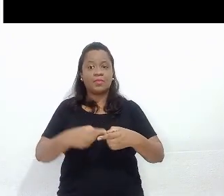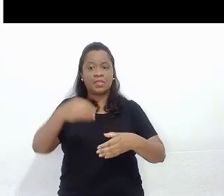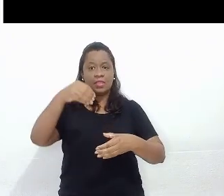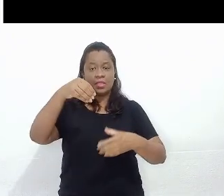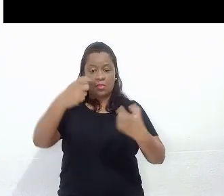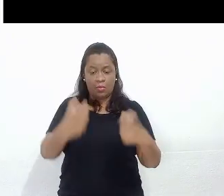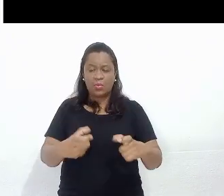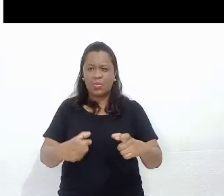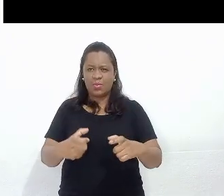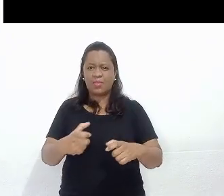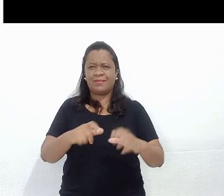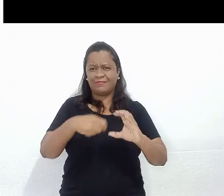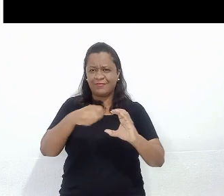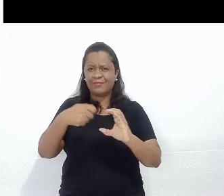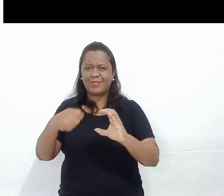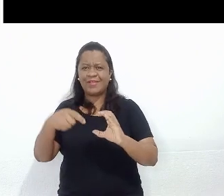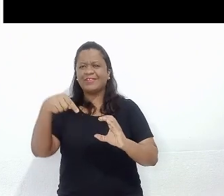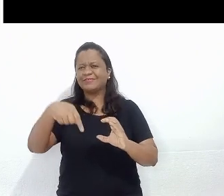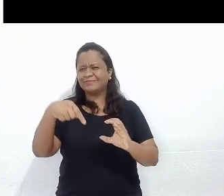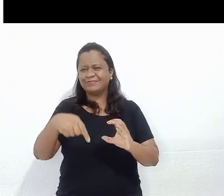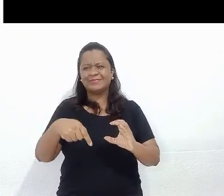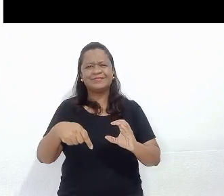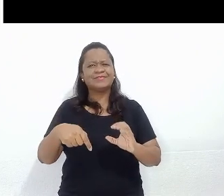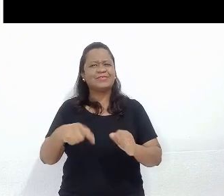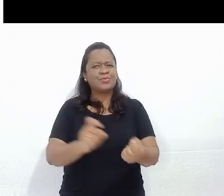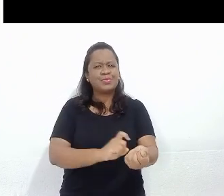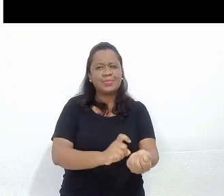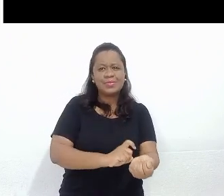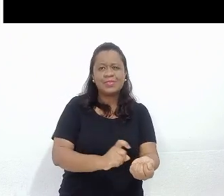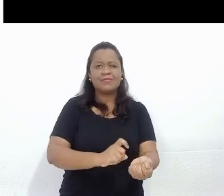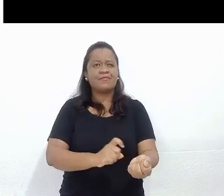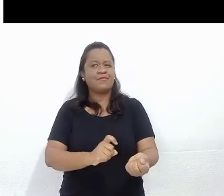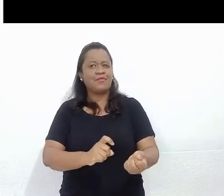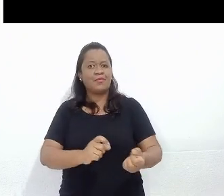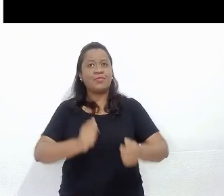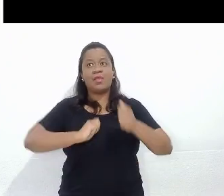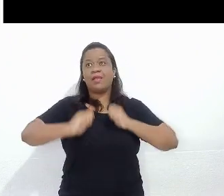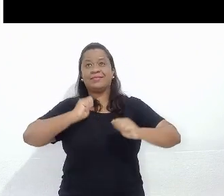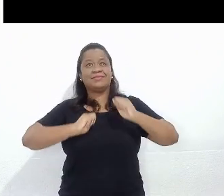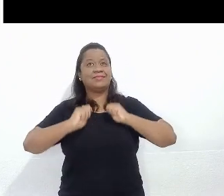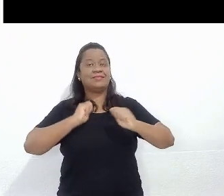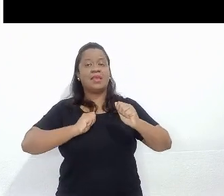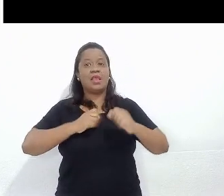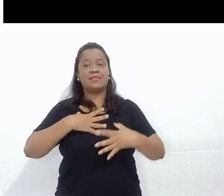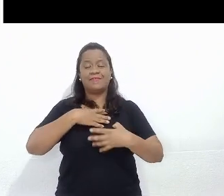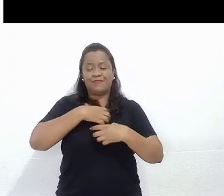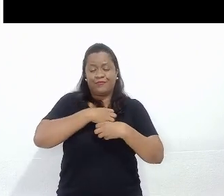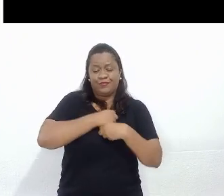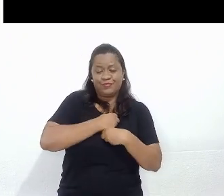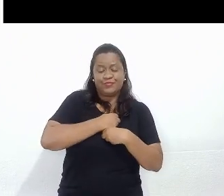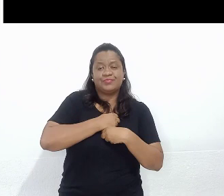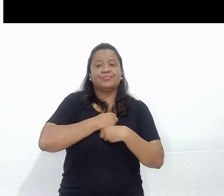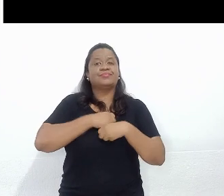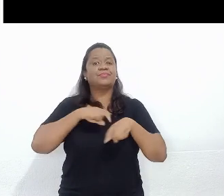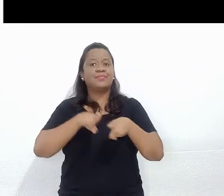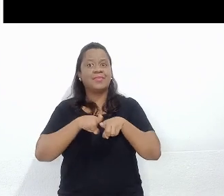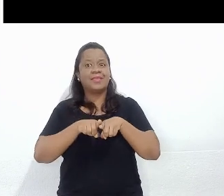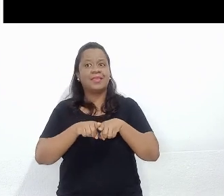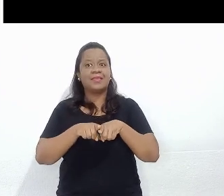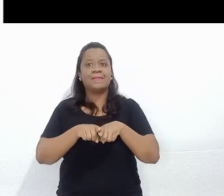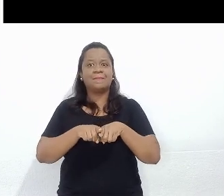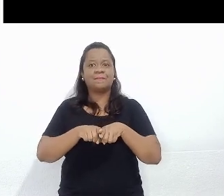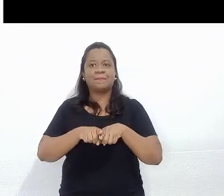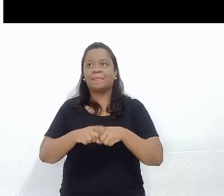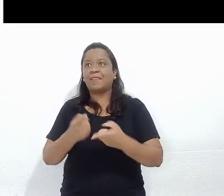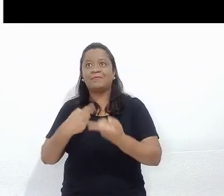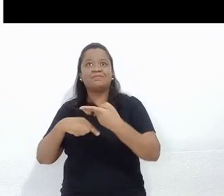de ansiedades, né? De frustrações também, de realizações de sucesso, mas também de frustrações. Então